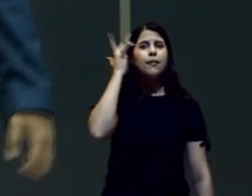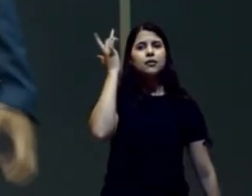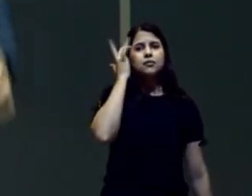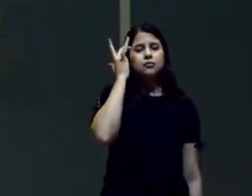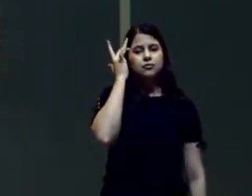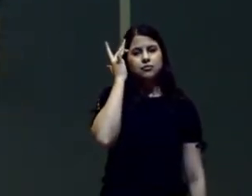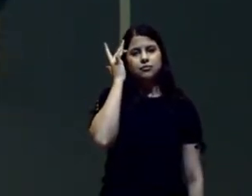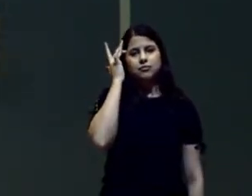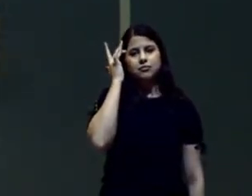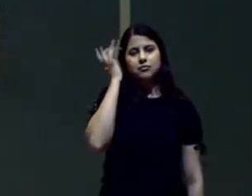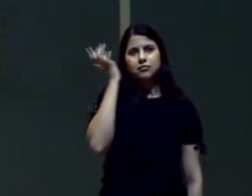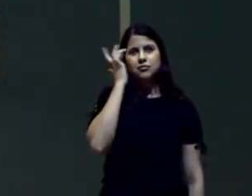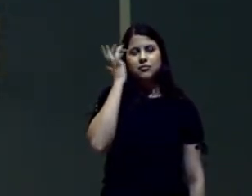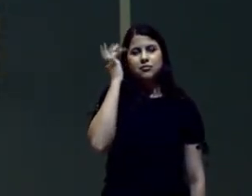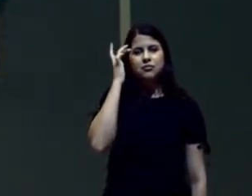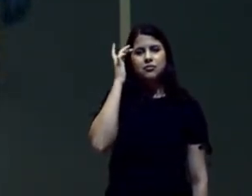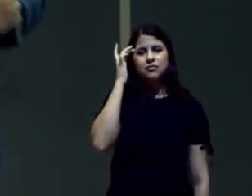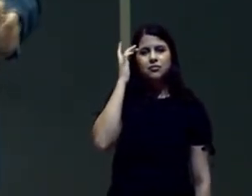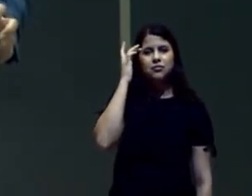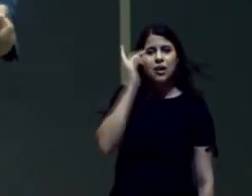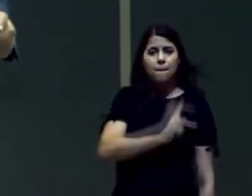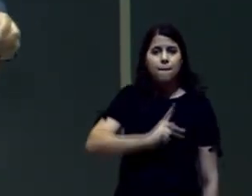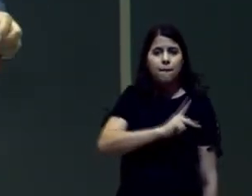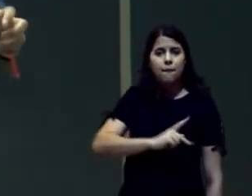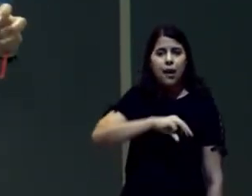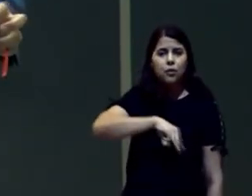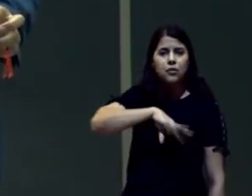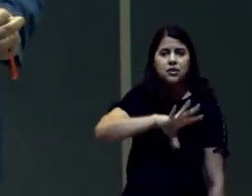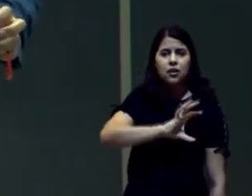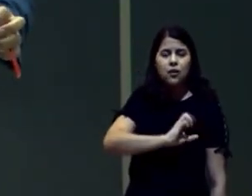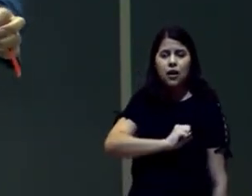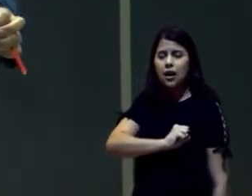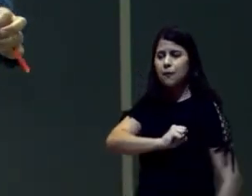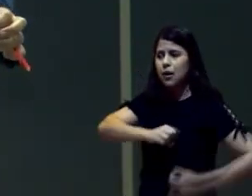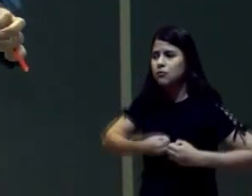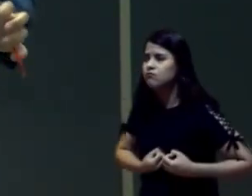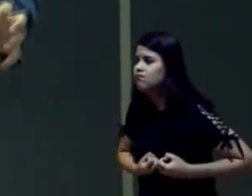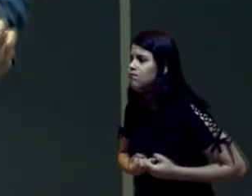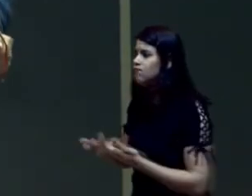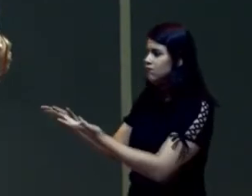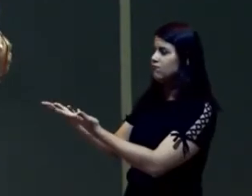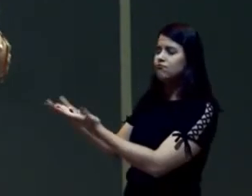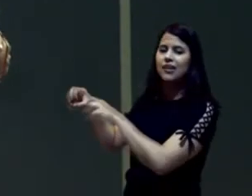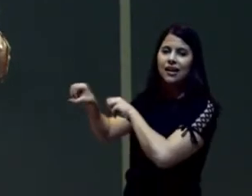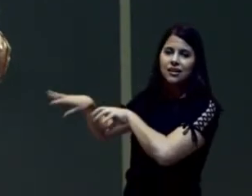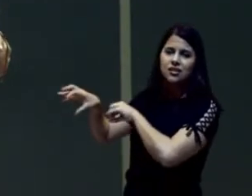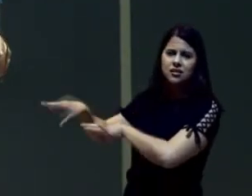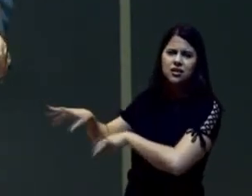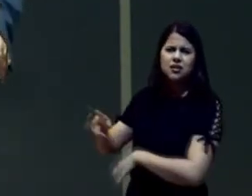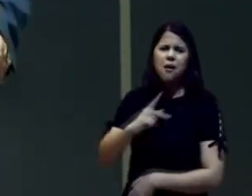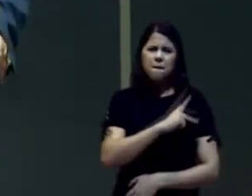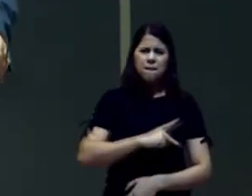No coração de um homem que amava missões. No coração de um homem que não pensava somente no seu tempo.